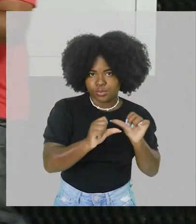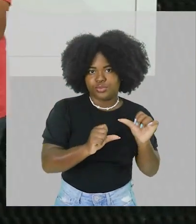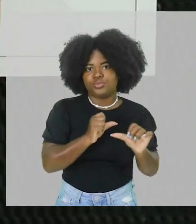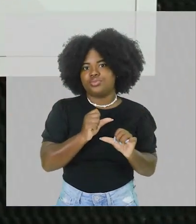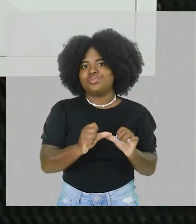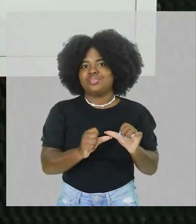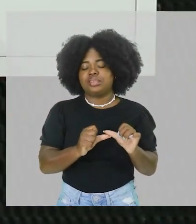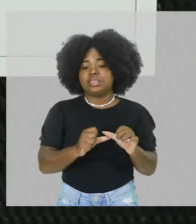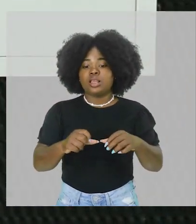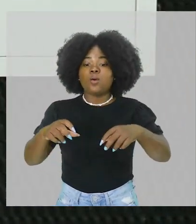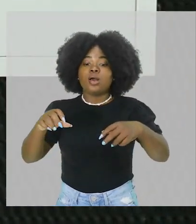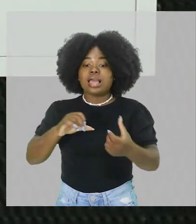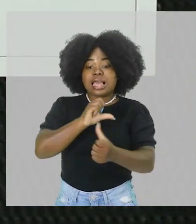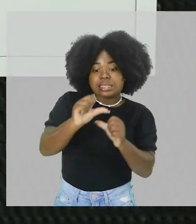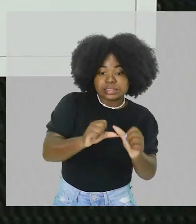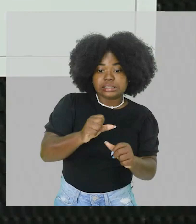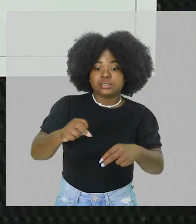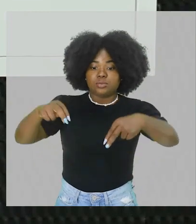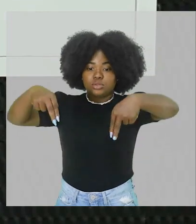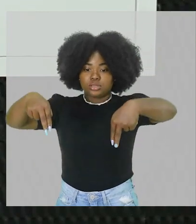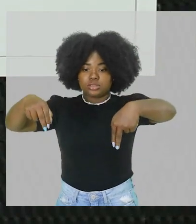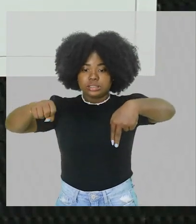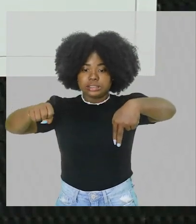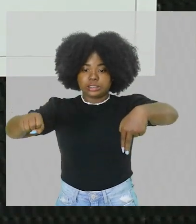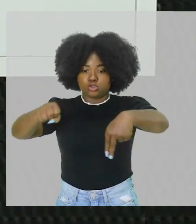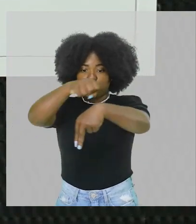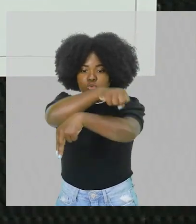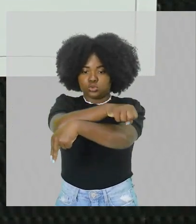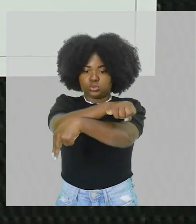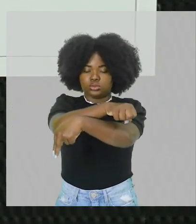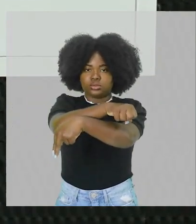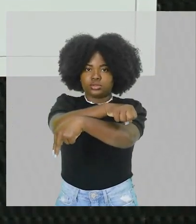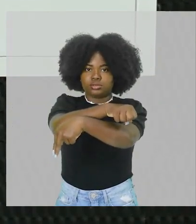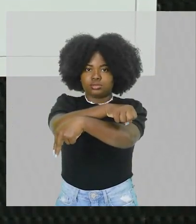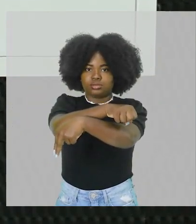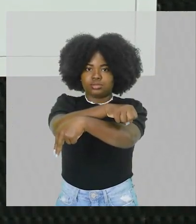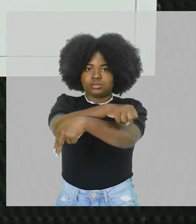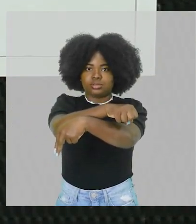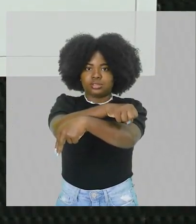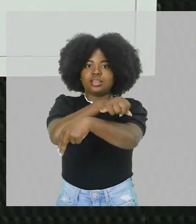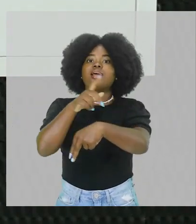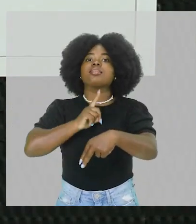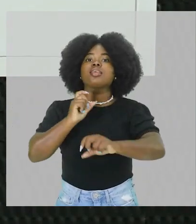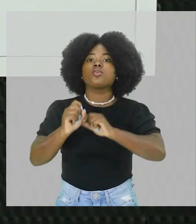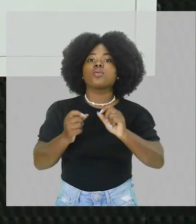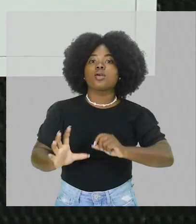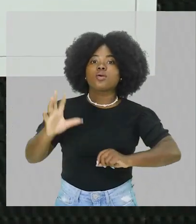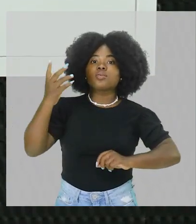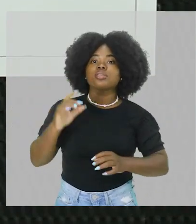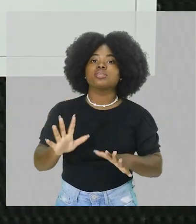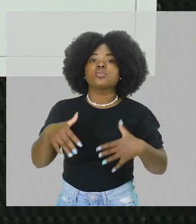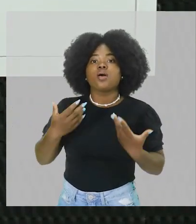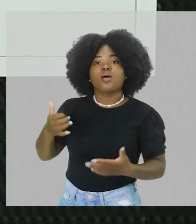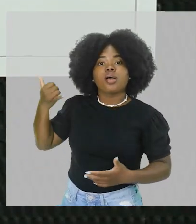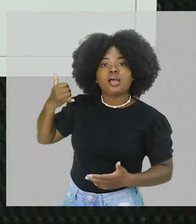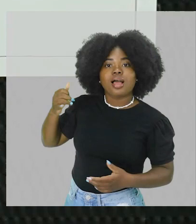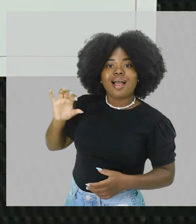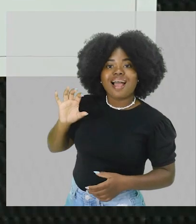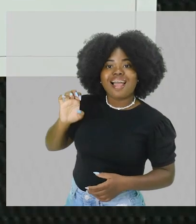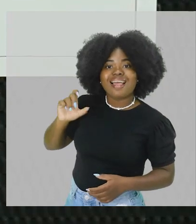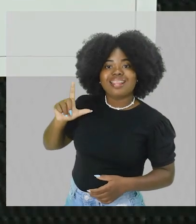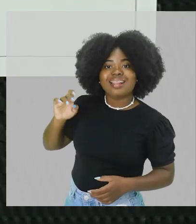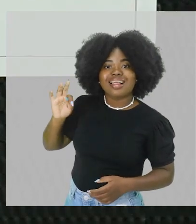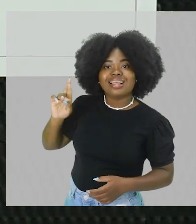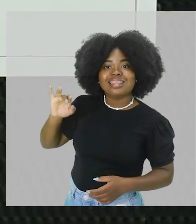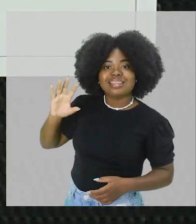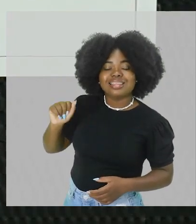Esse revezamento que acontece entre os polos magnéticos gera um efeito que nós conhecemos, que é o efeito da corrente elétrica alternada. Então